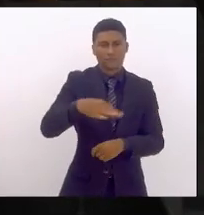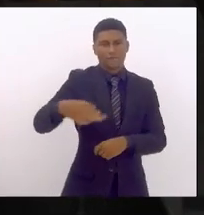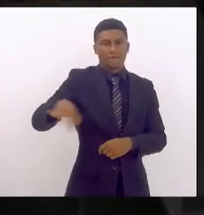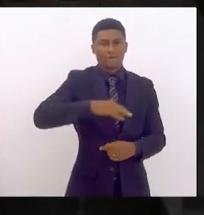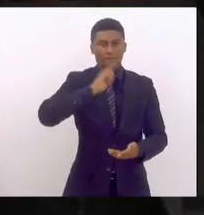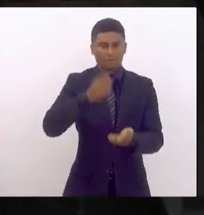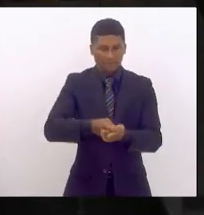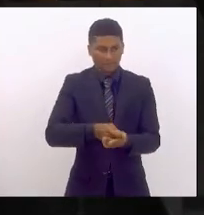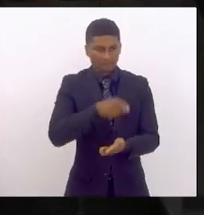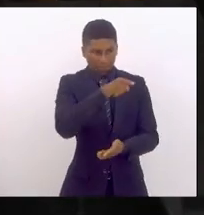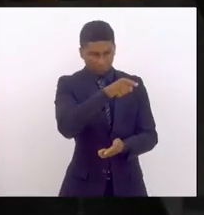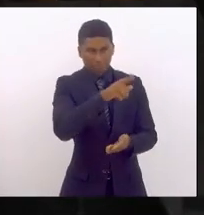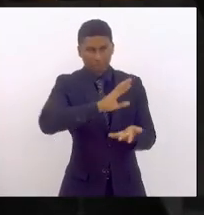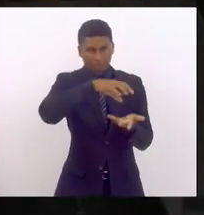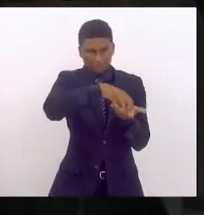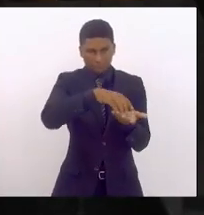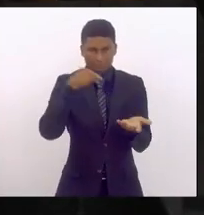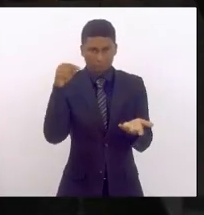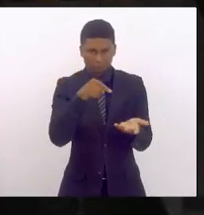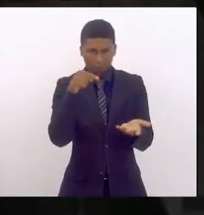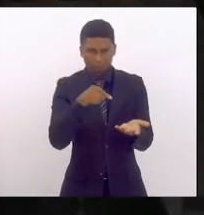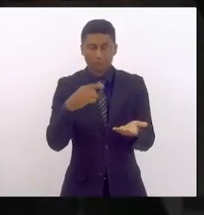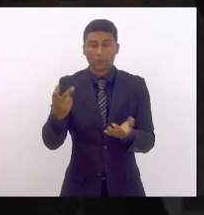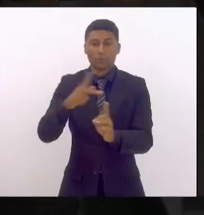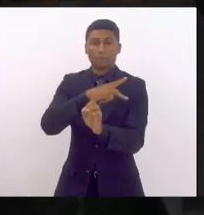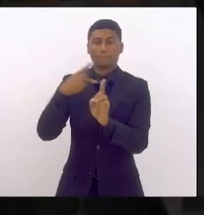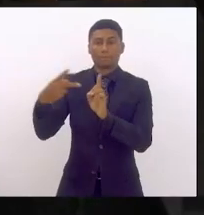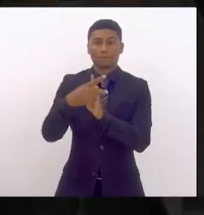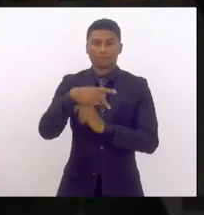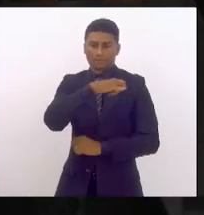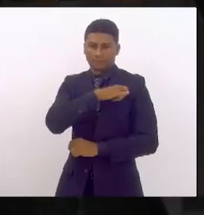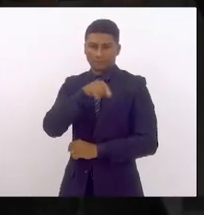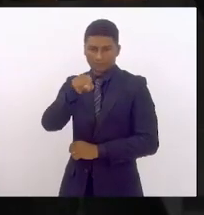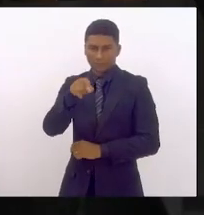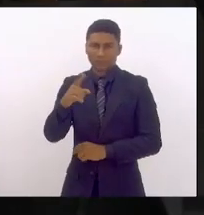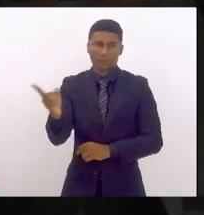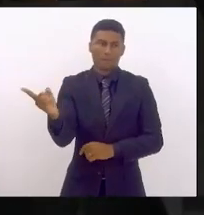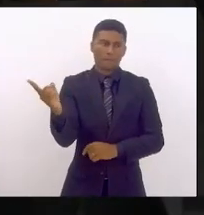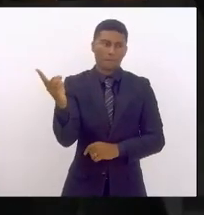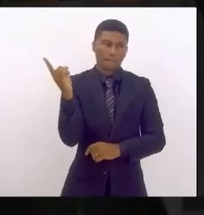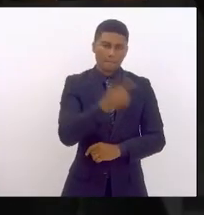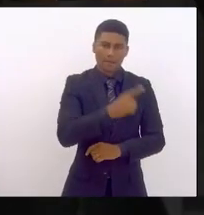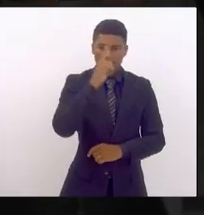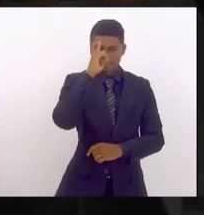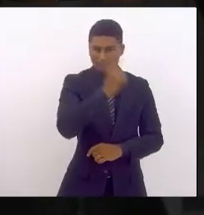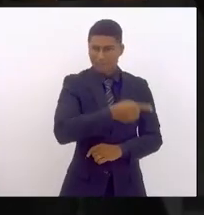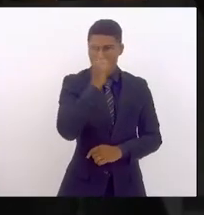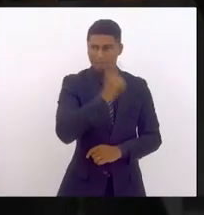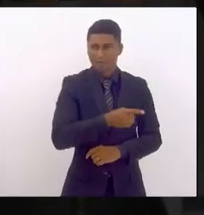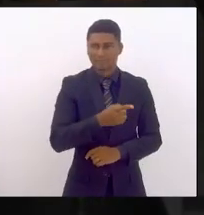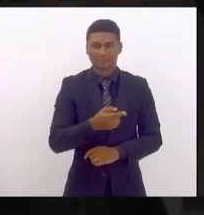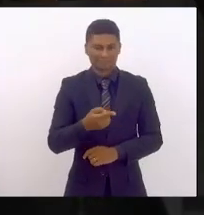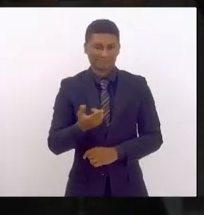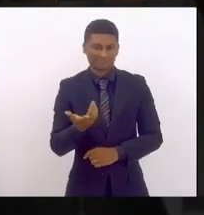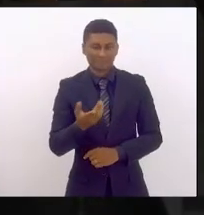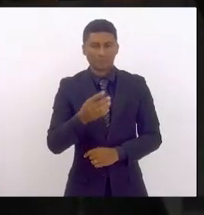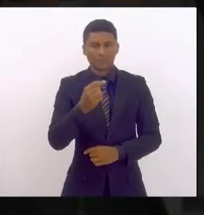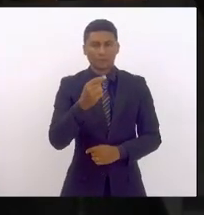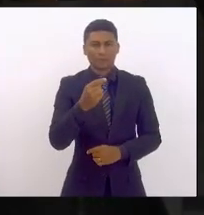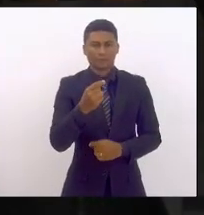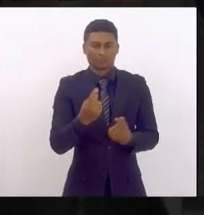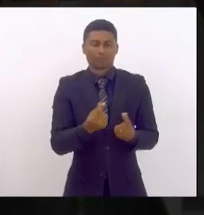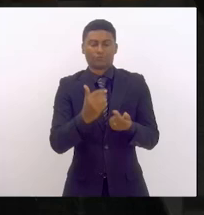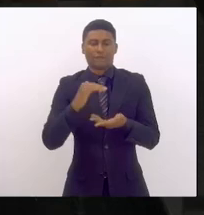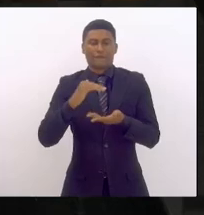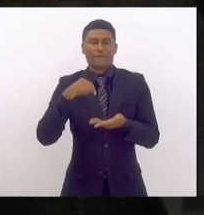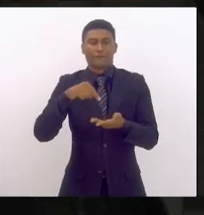seguindo as determinações do Rio previdência Isto é o fundo único da previdência social do Estado do Rio